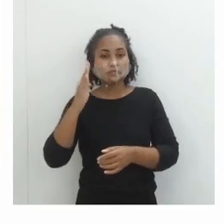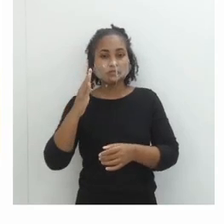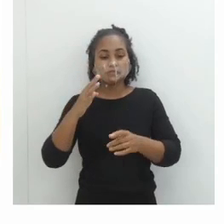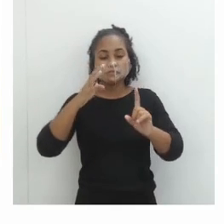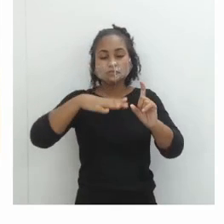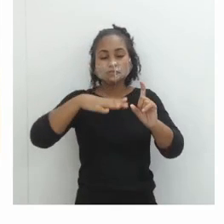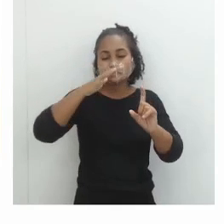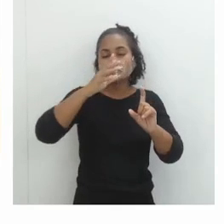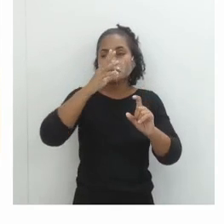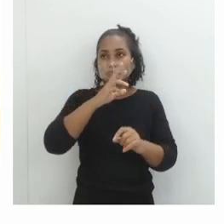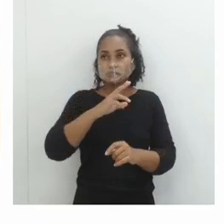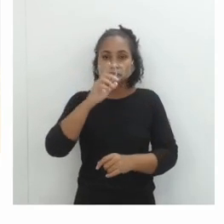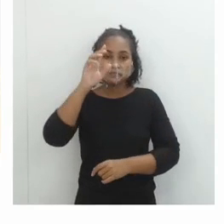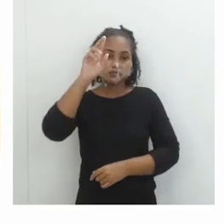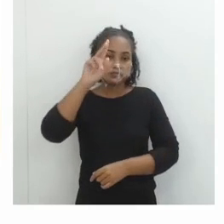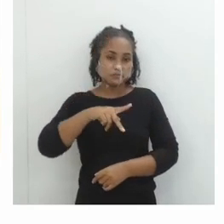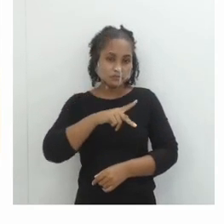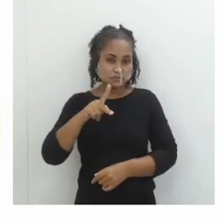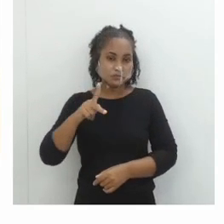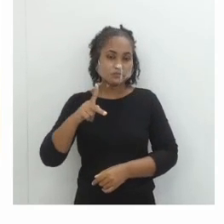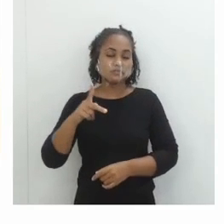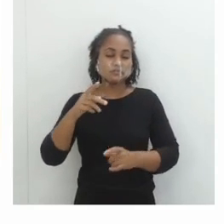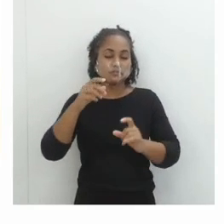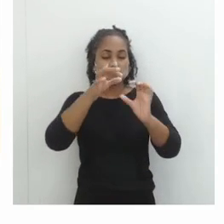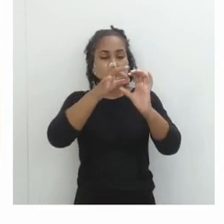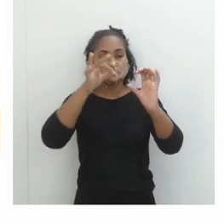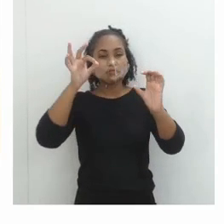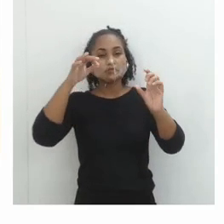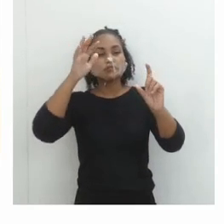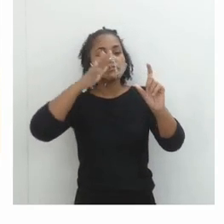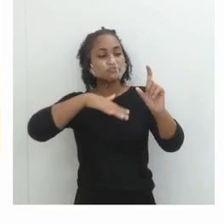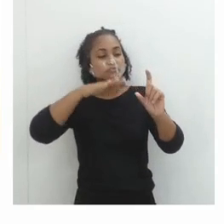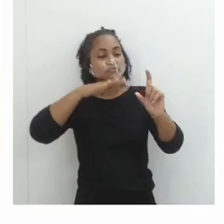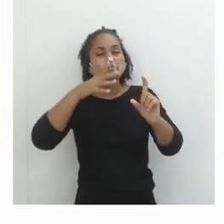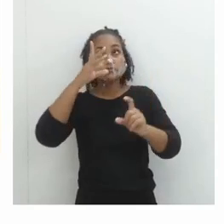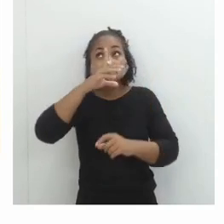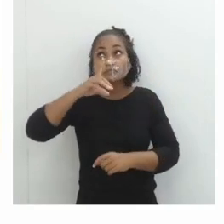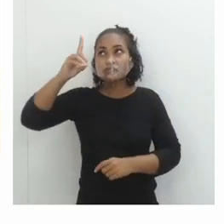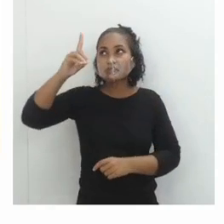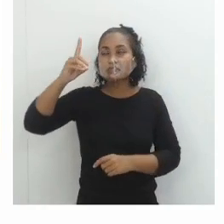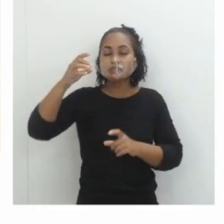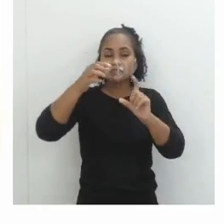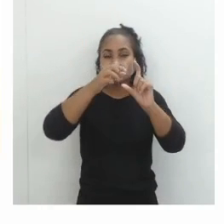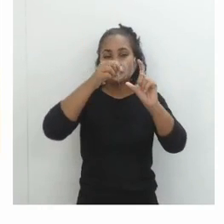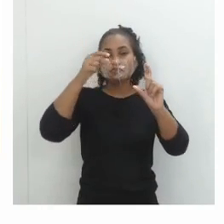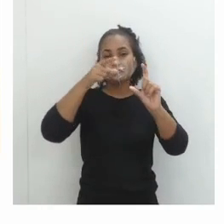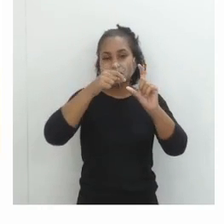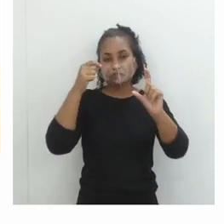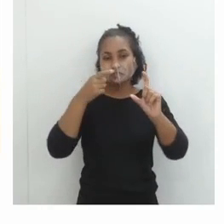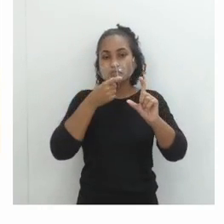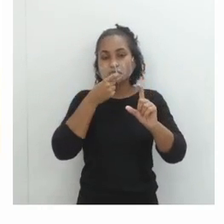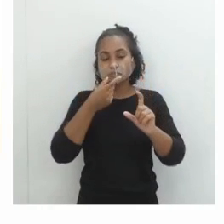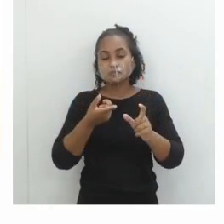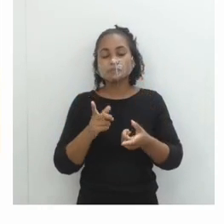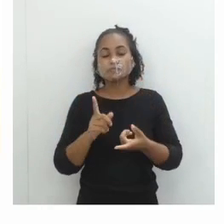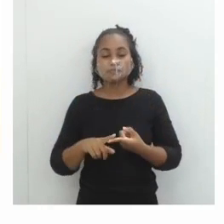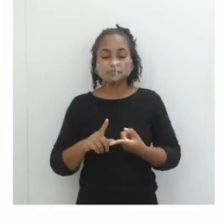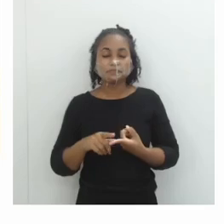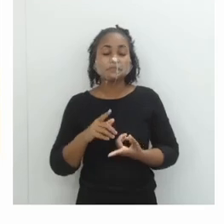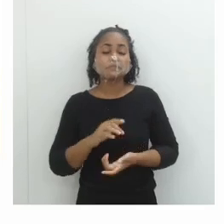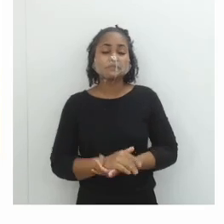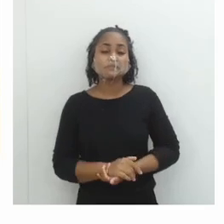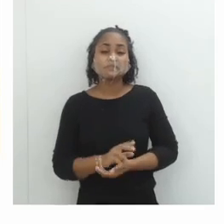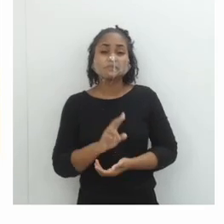sagrados, tanto para o louvor ao deus do vinho, quanto pela colheita da uva, tá? E a